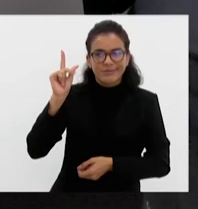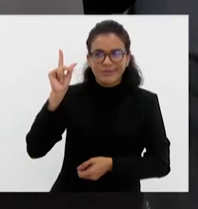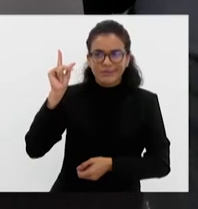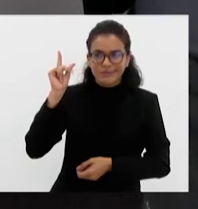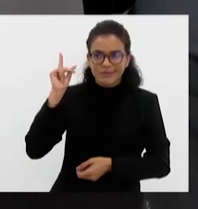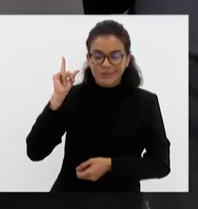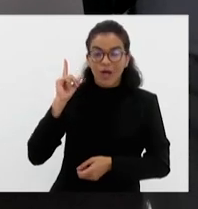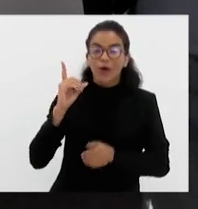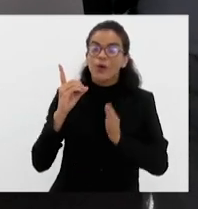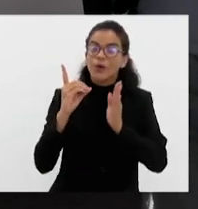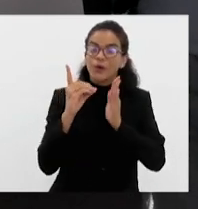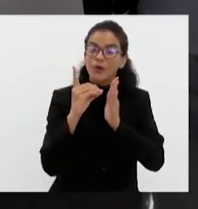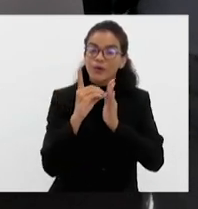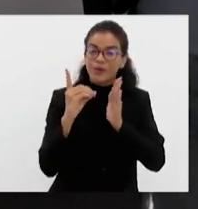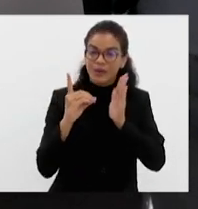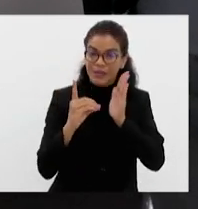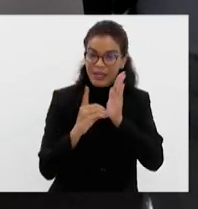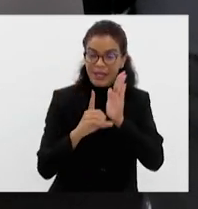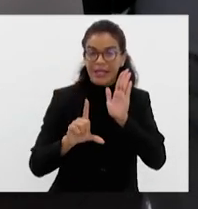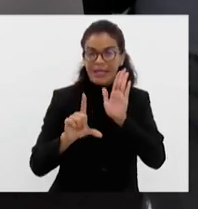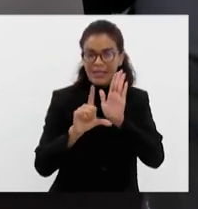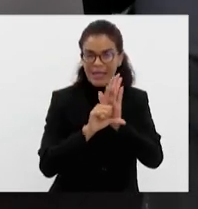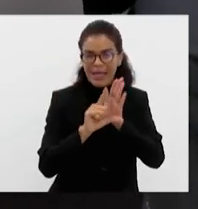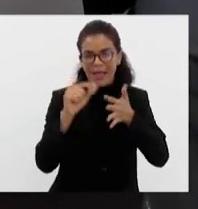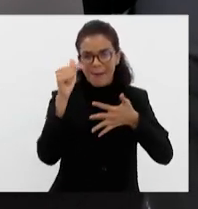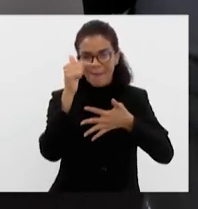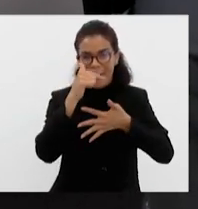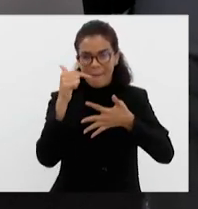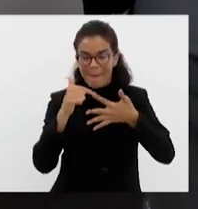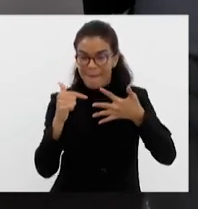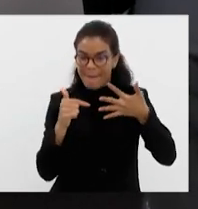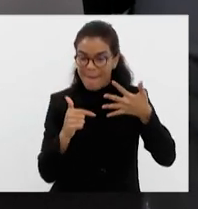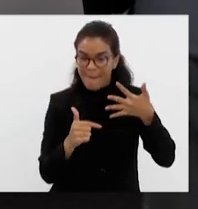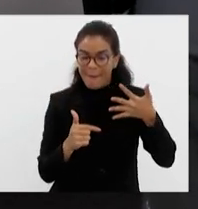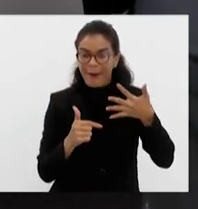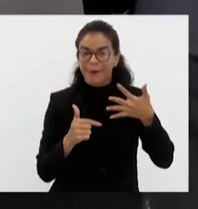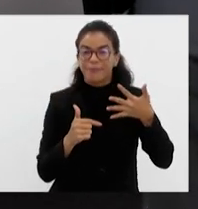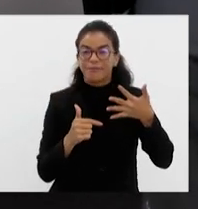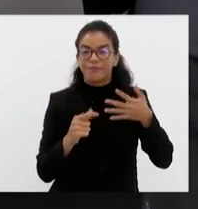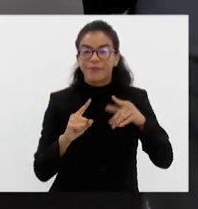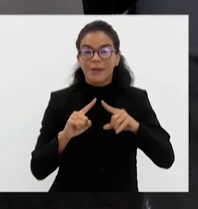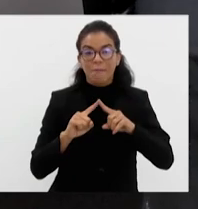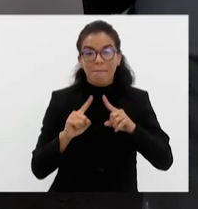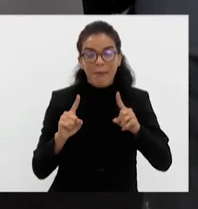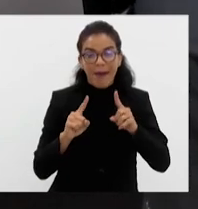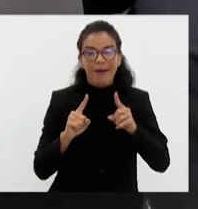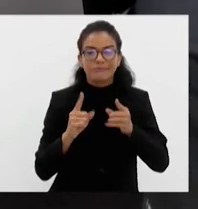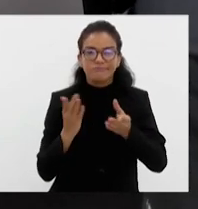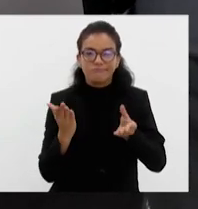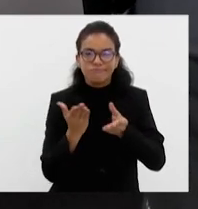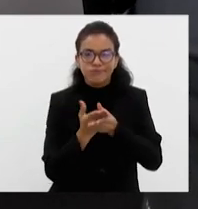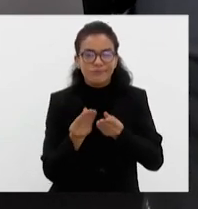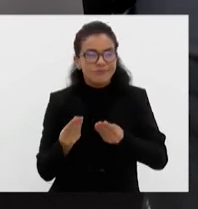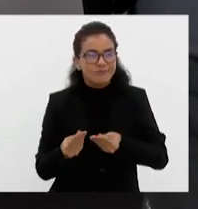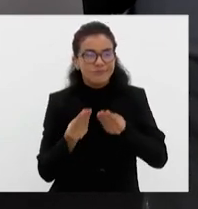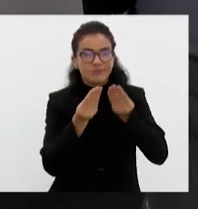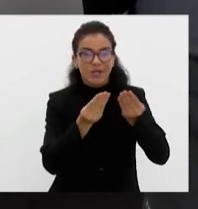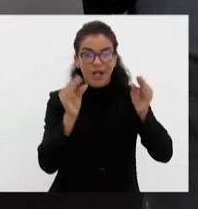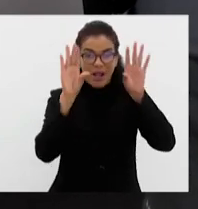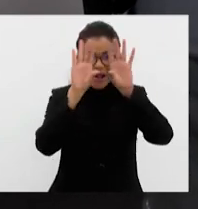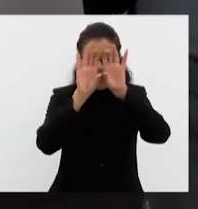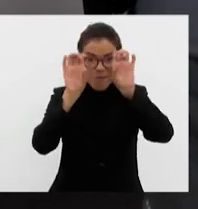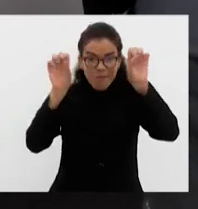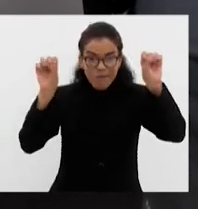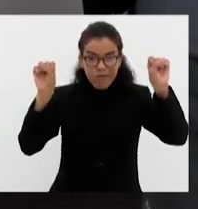o decreto, existiu a lei, etc. Isso foi ao Supremo, e o Supremo, olha só que